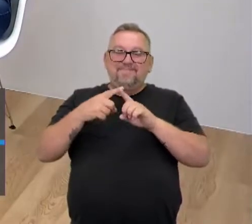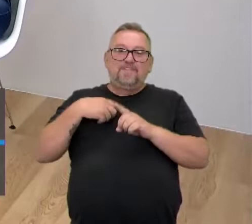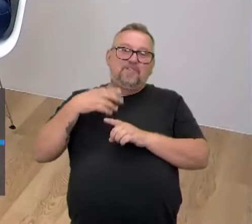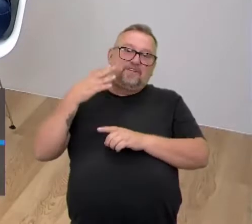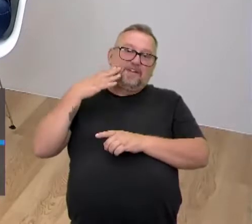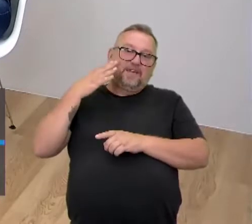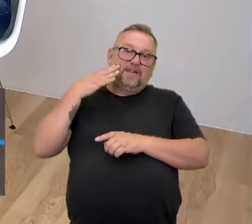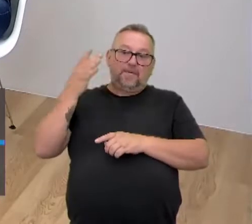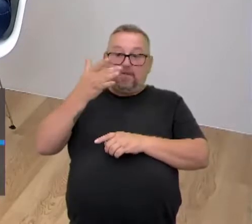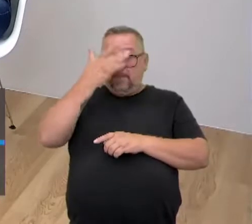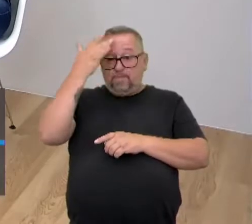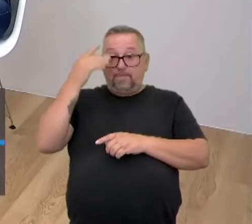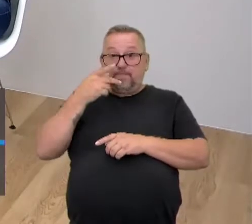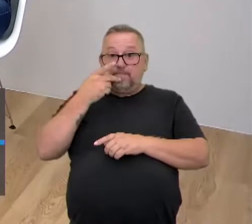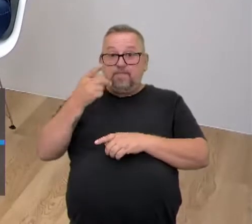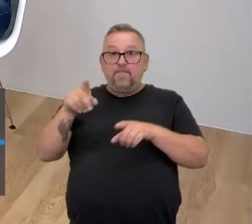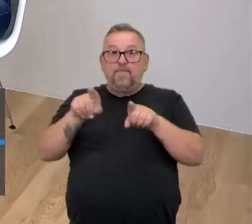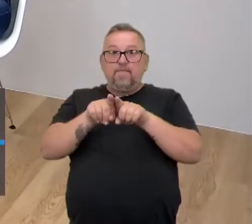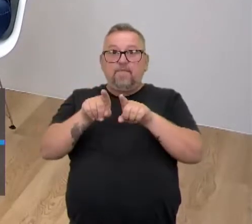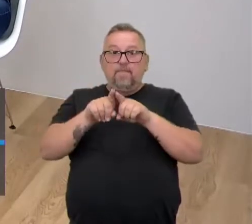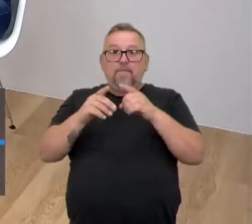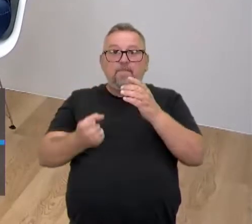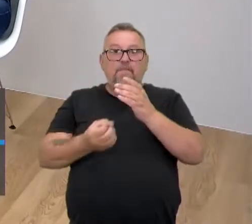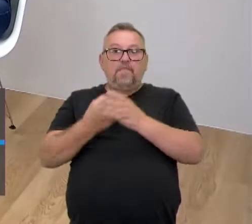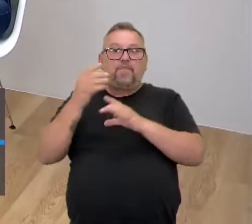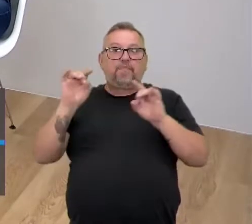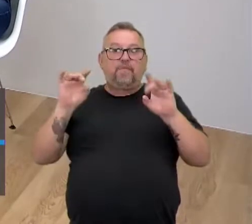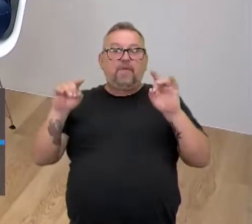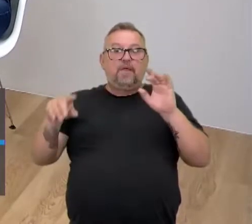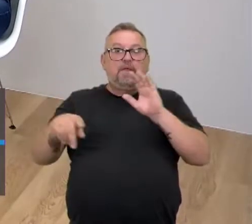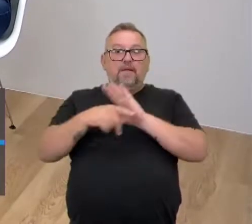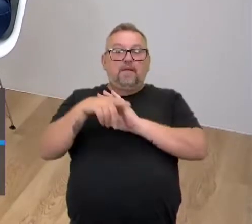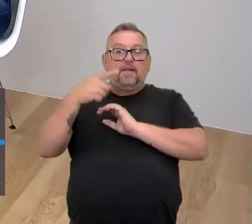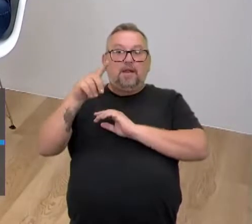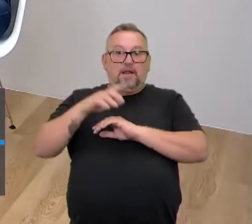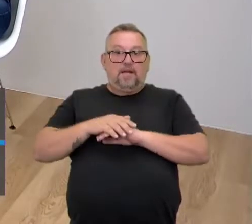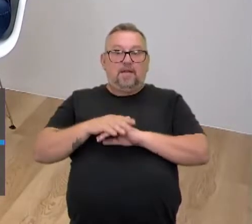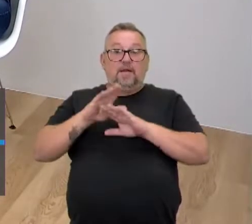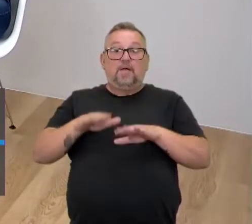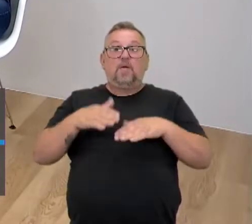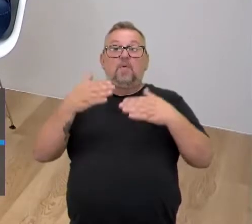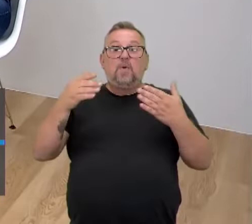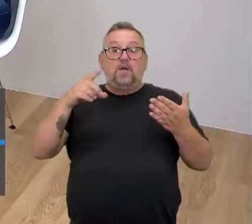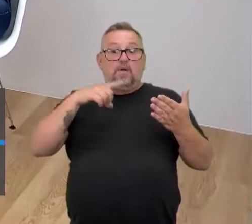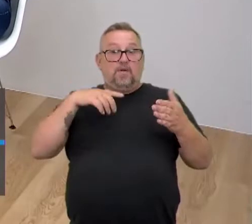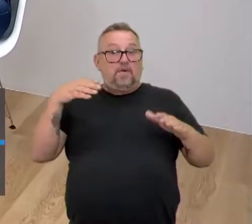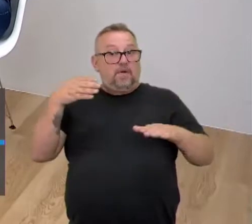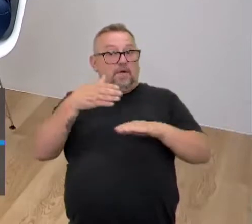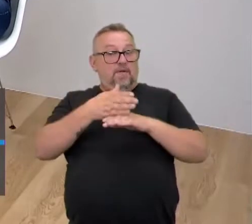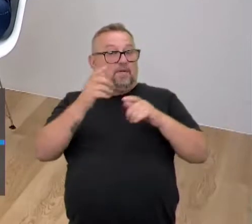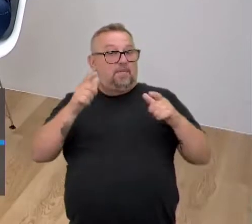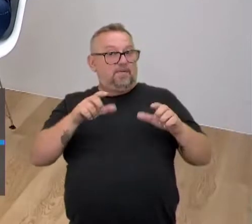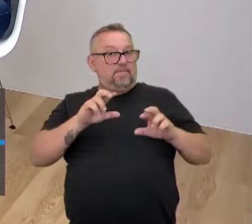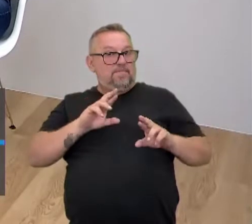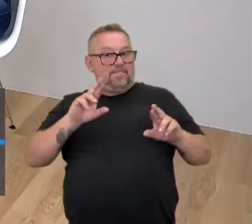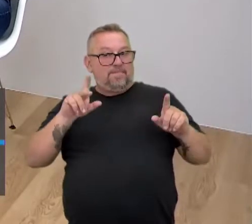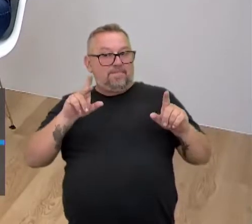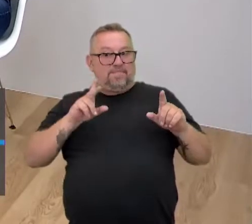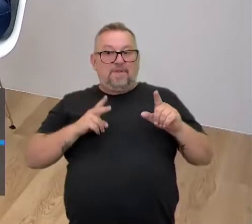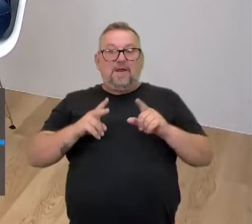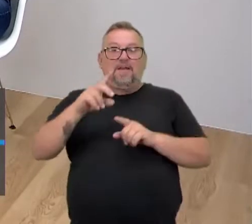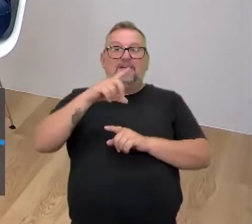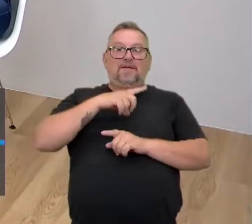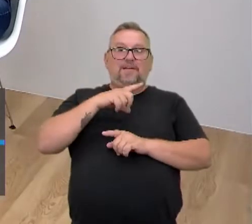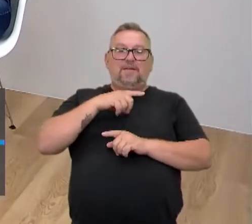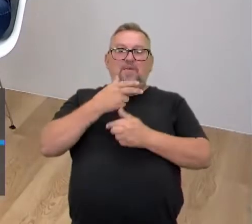que a pessoa vai falar, dada a formação e a especialidade dela. Quando vem alguém de uma área diferente, sempre vem